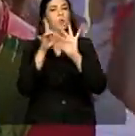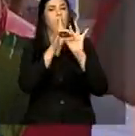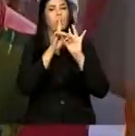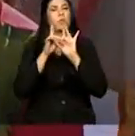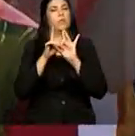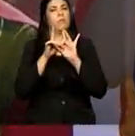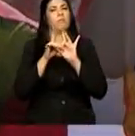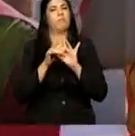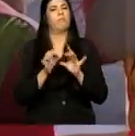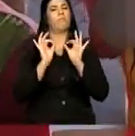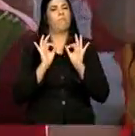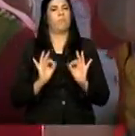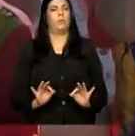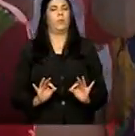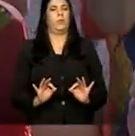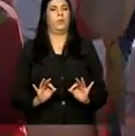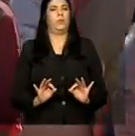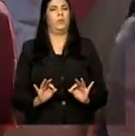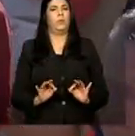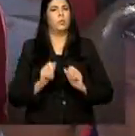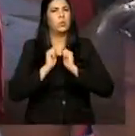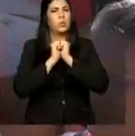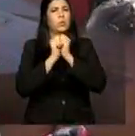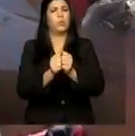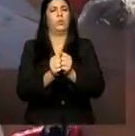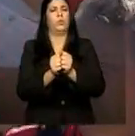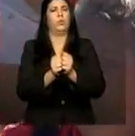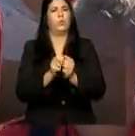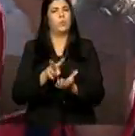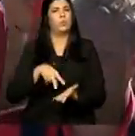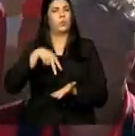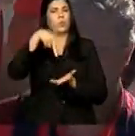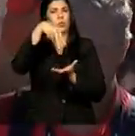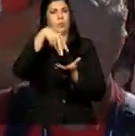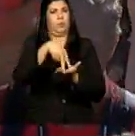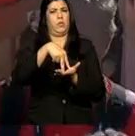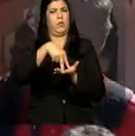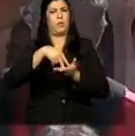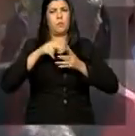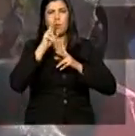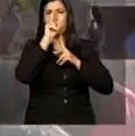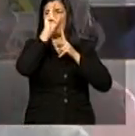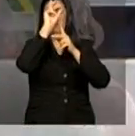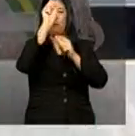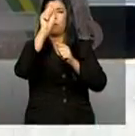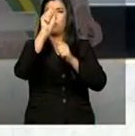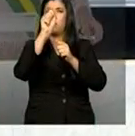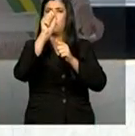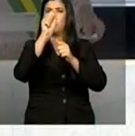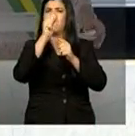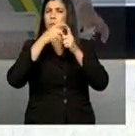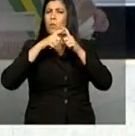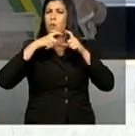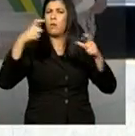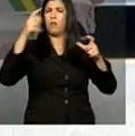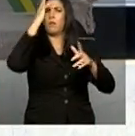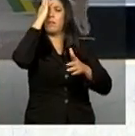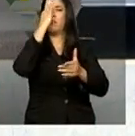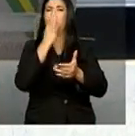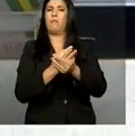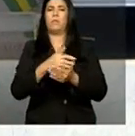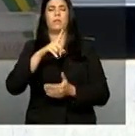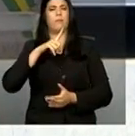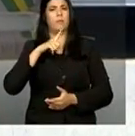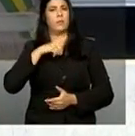a dignidade, estamos juntos de pé e com a força da imensa fé que